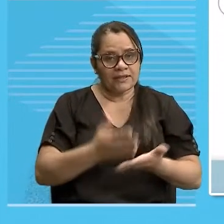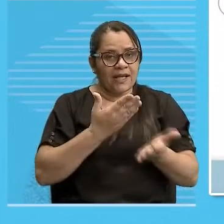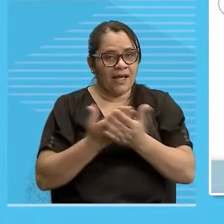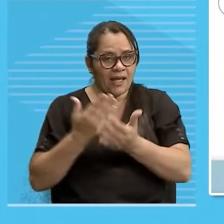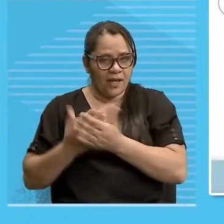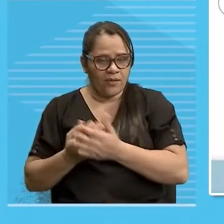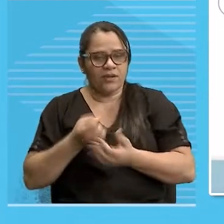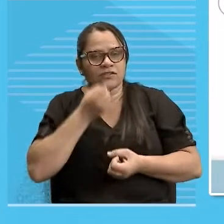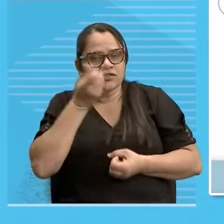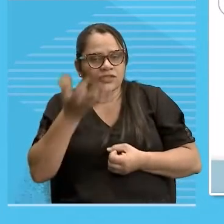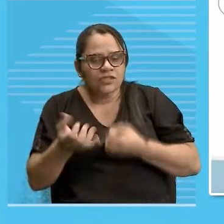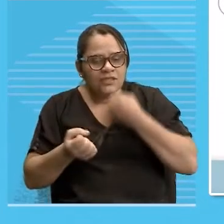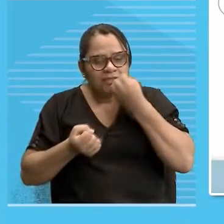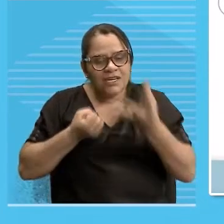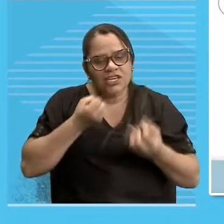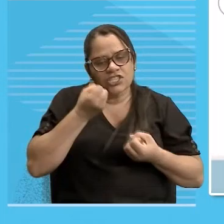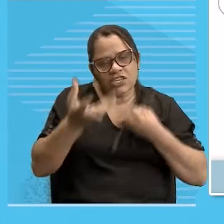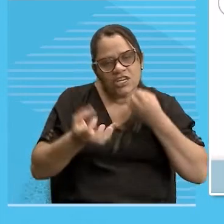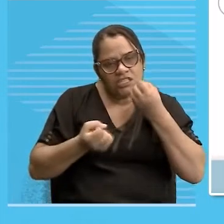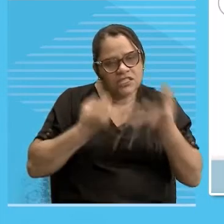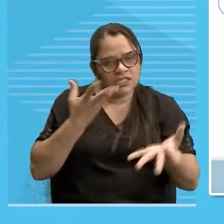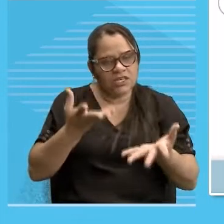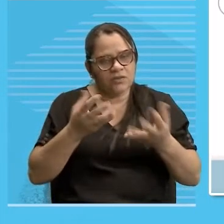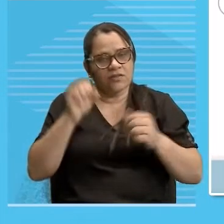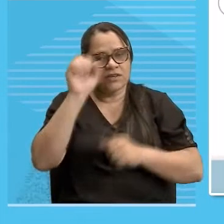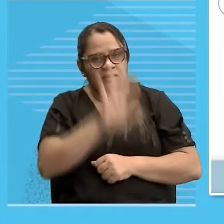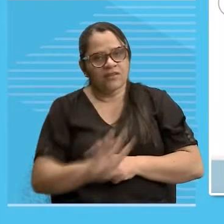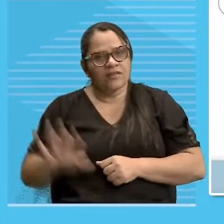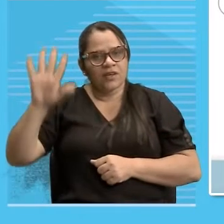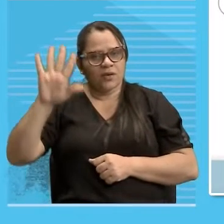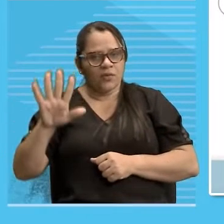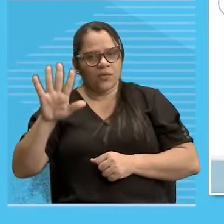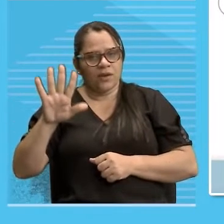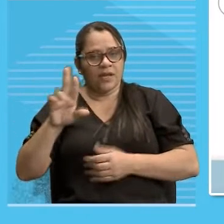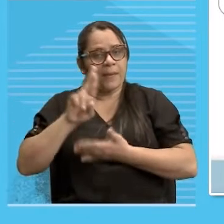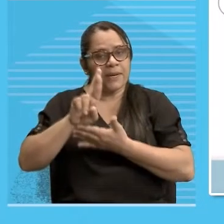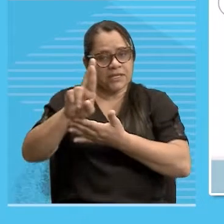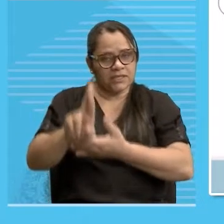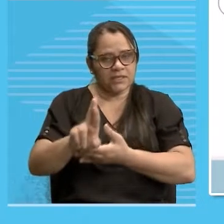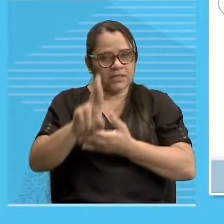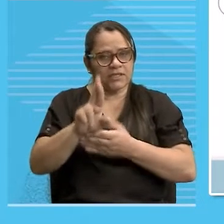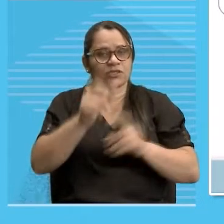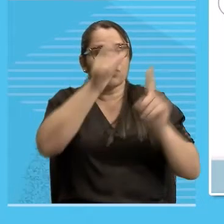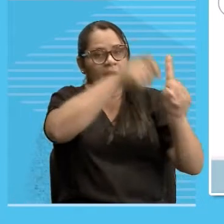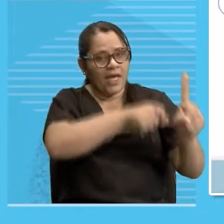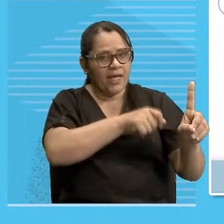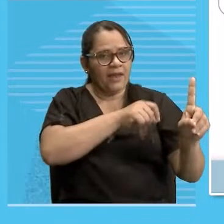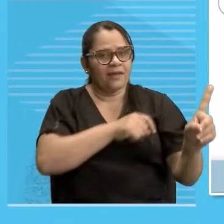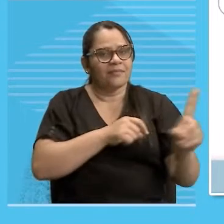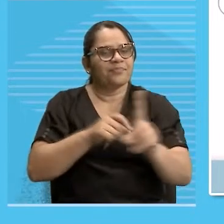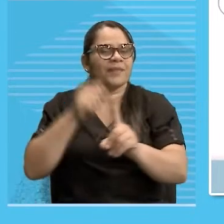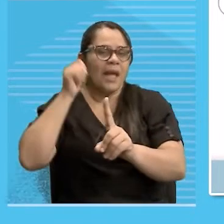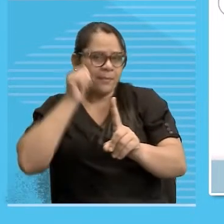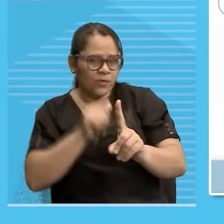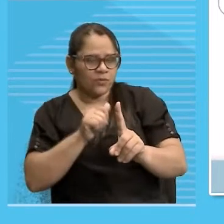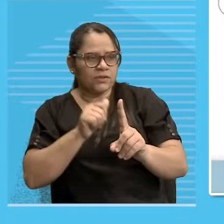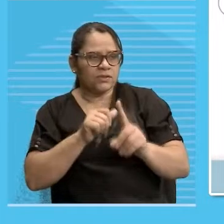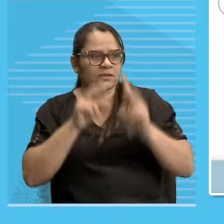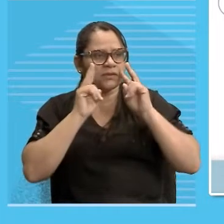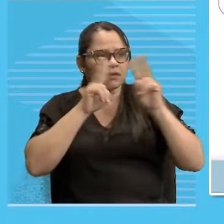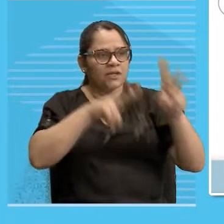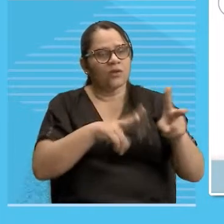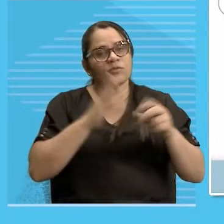interjeição. E essa figura belíssima representando aí a moça. Bom, a gente já respondeu